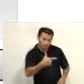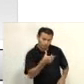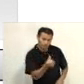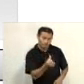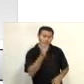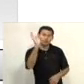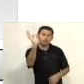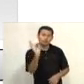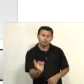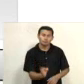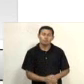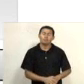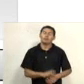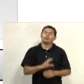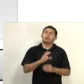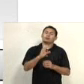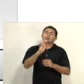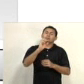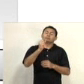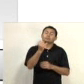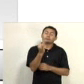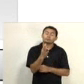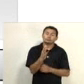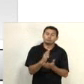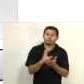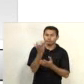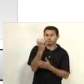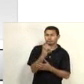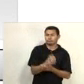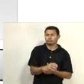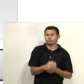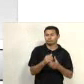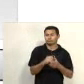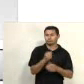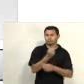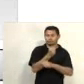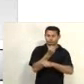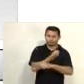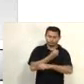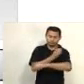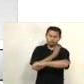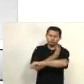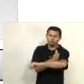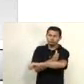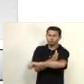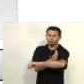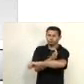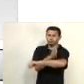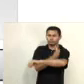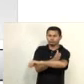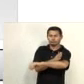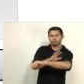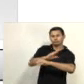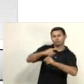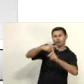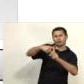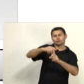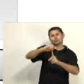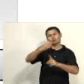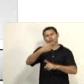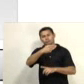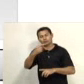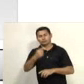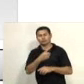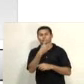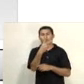68,26%. A probabilidade de um evento de um número estar situado entre mais ou menos